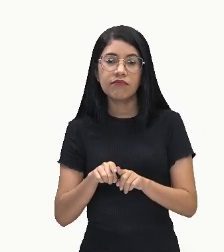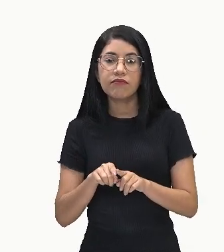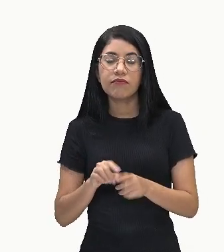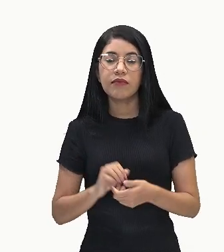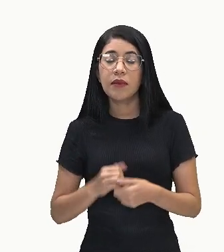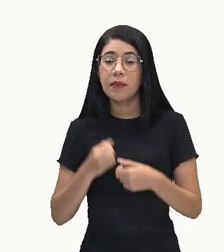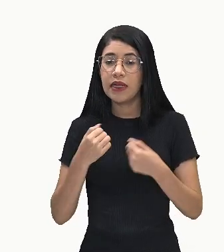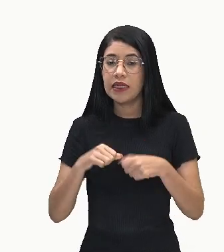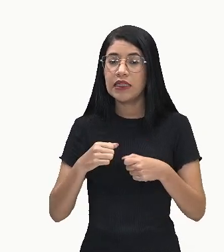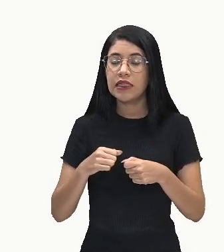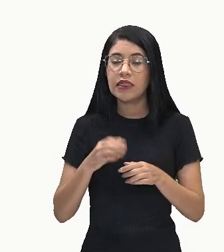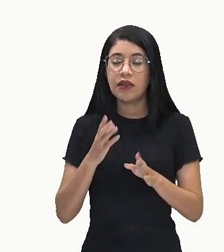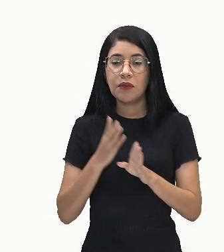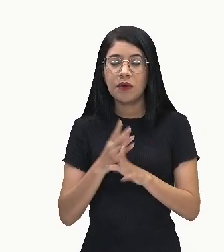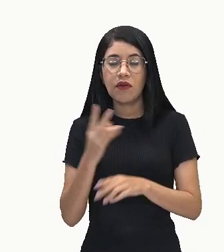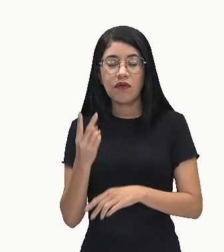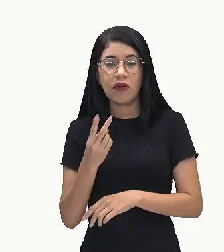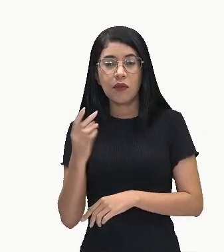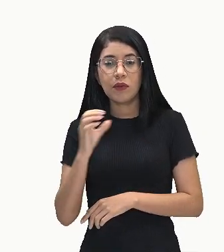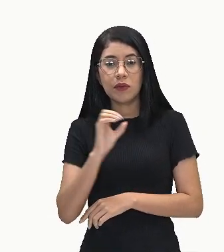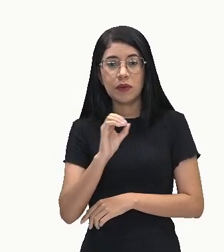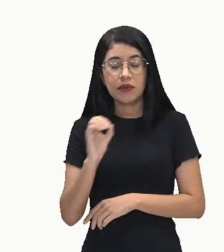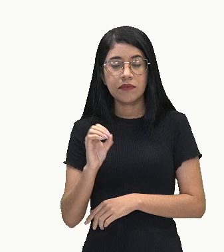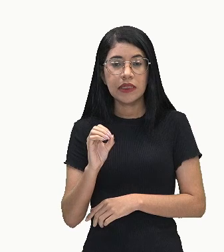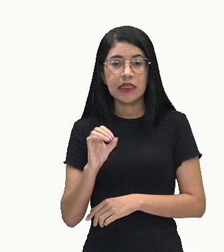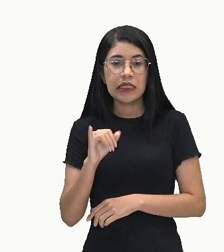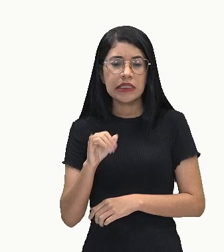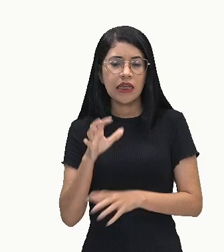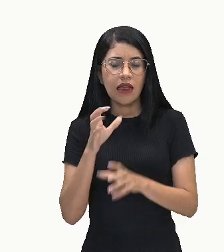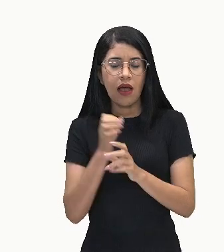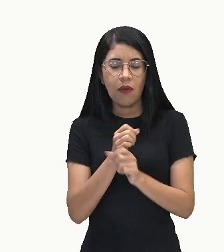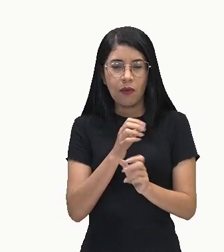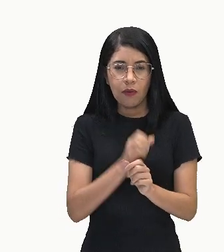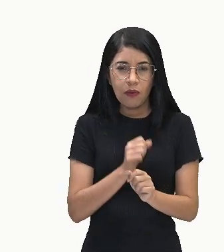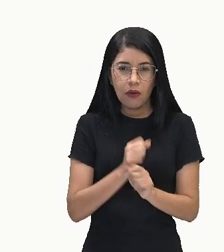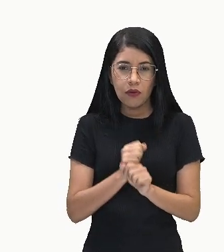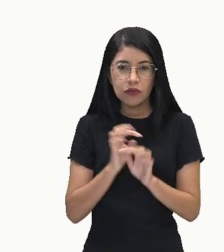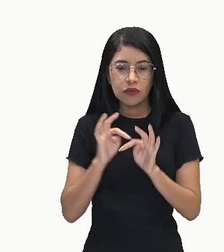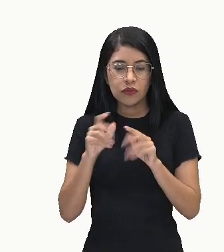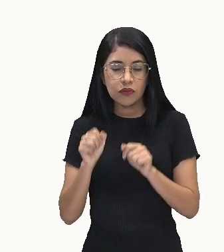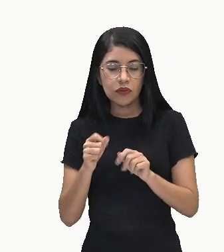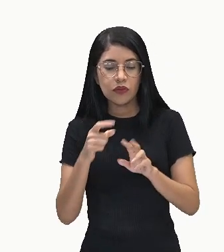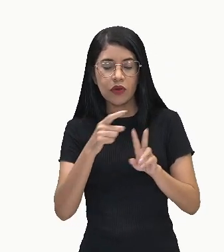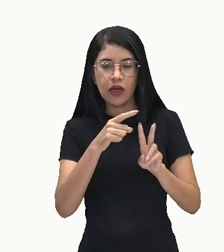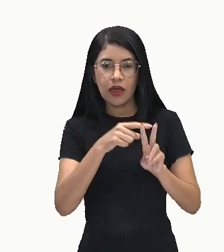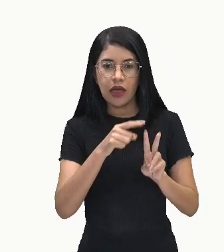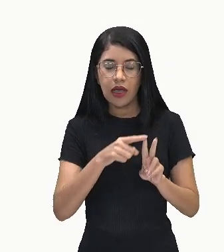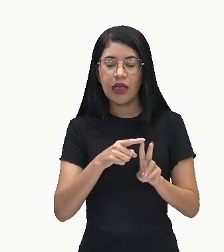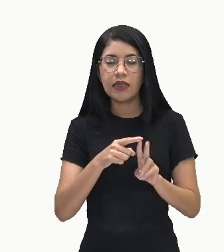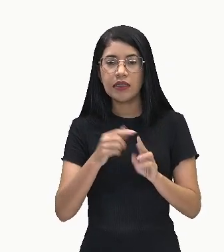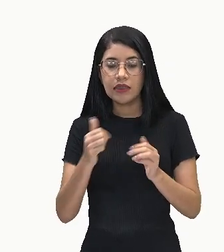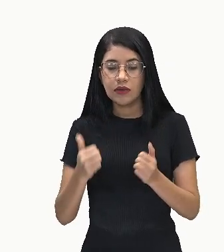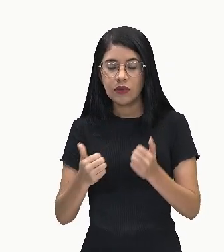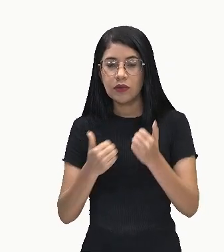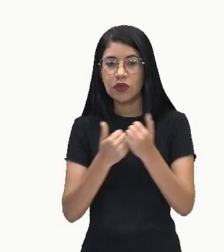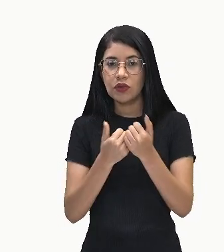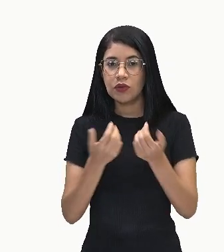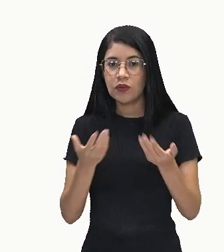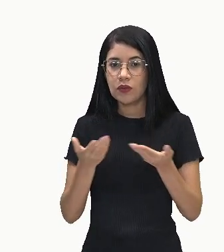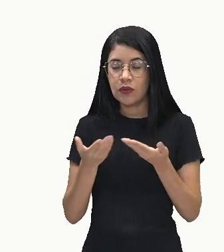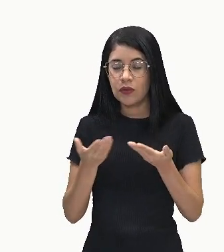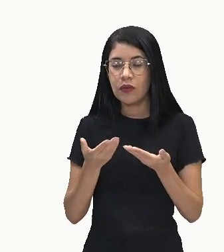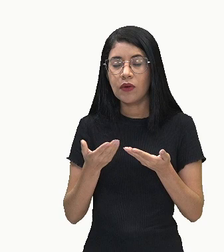tem que ser igual a 0. Se não der, se você pegou e calculou duas raízes e está fazendo a substituição delas